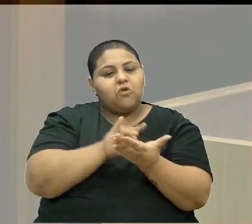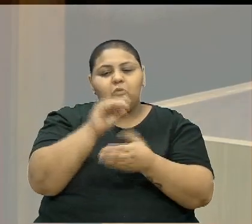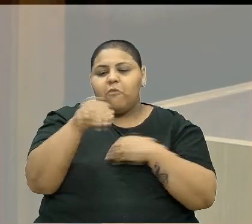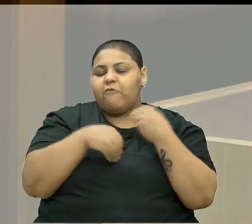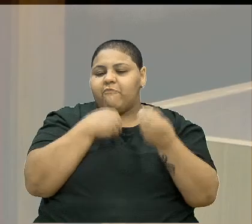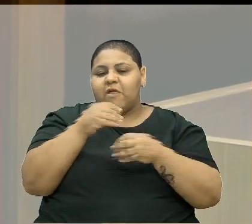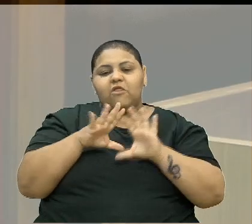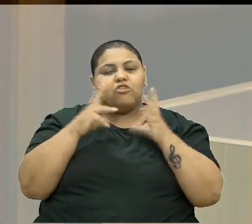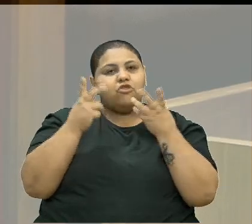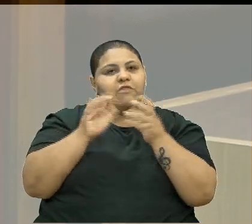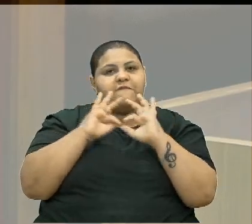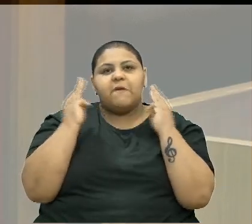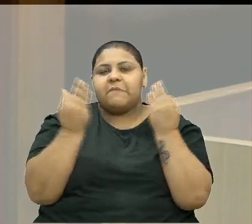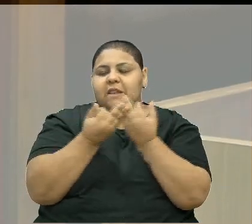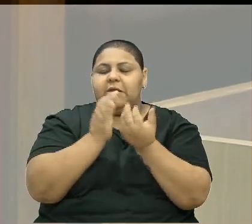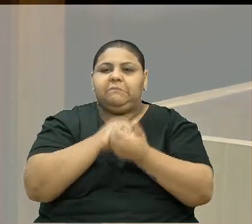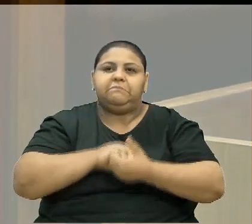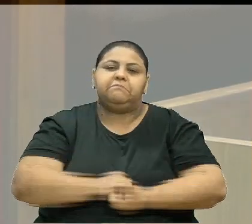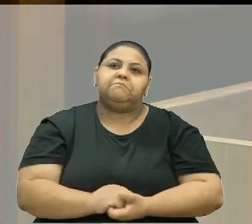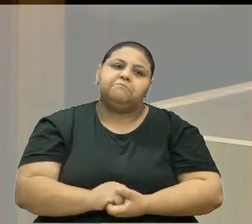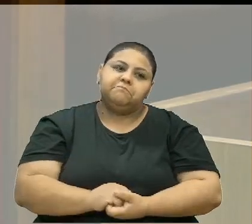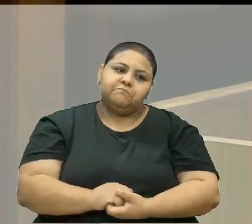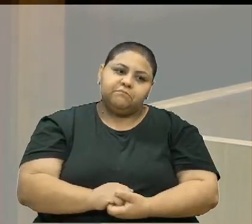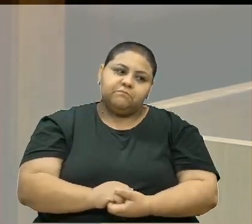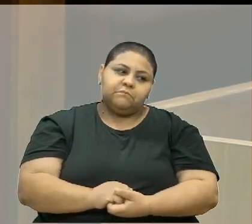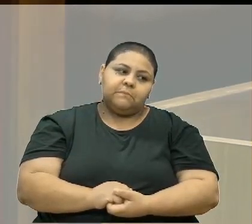a toda a família.